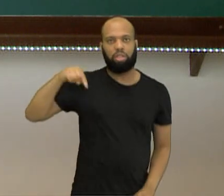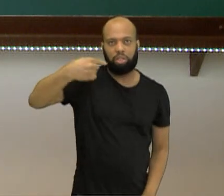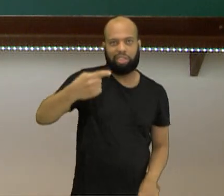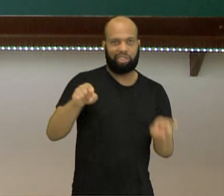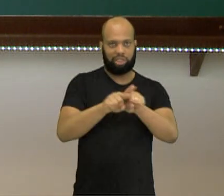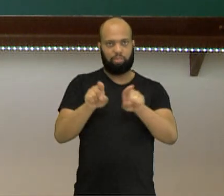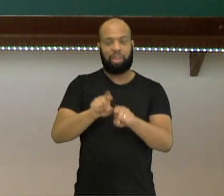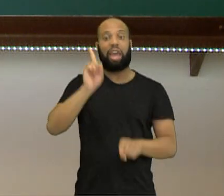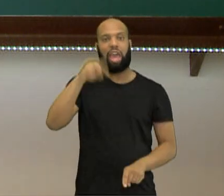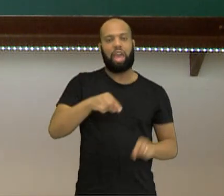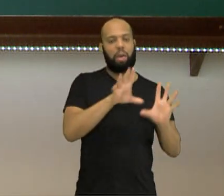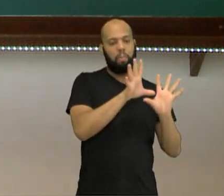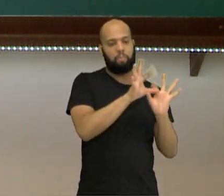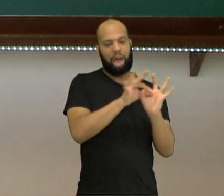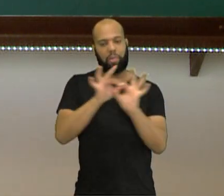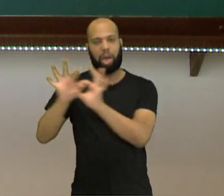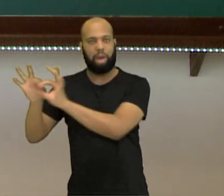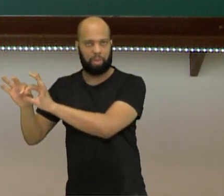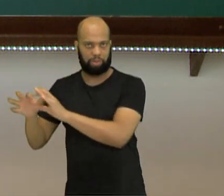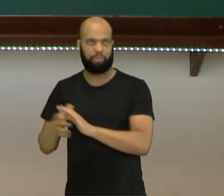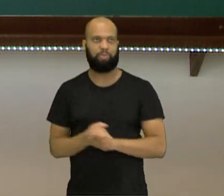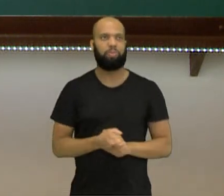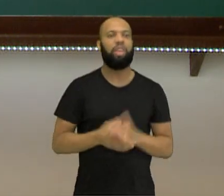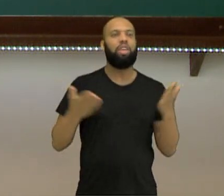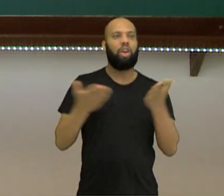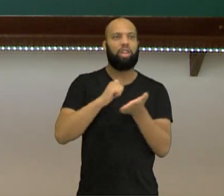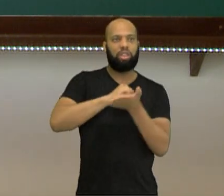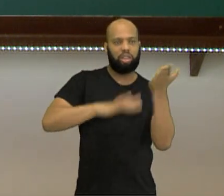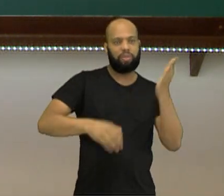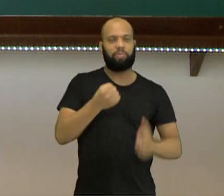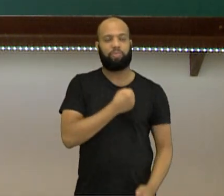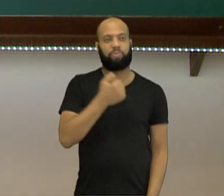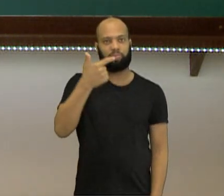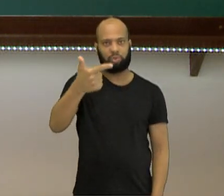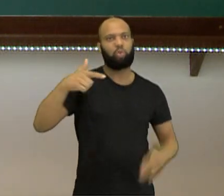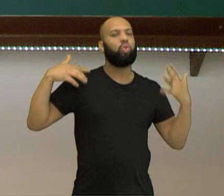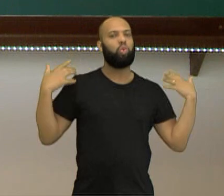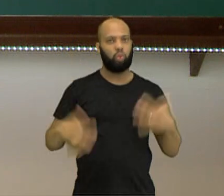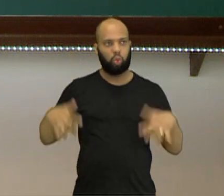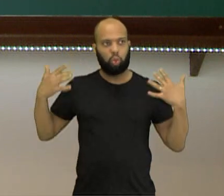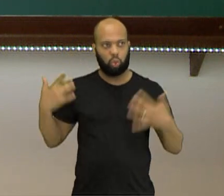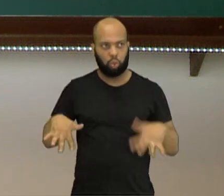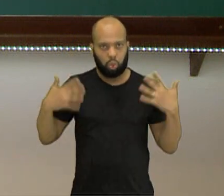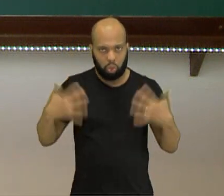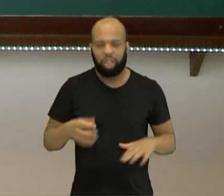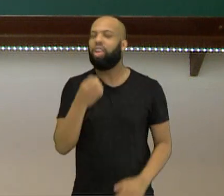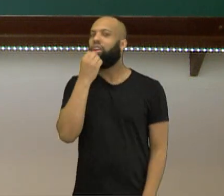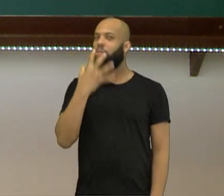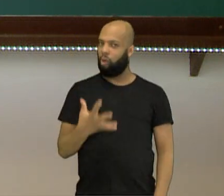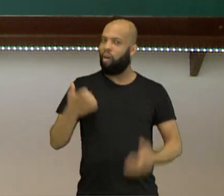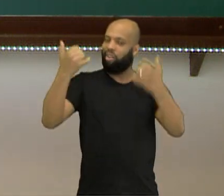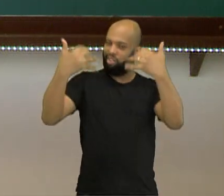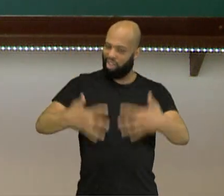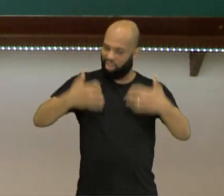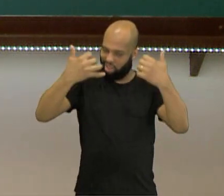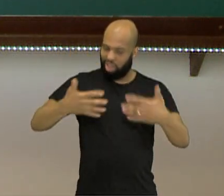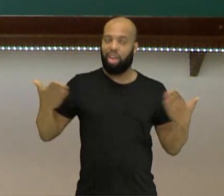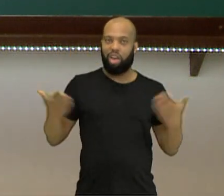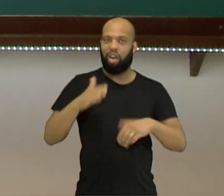Isso que a coesão faz. Vamos para a atividade 2? Foi bom, né? Vamos